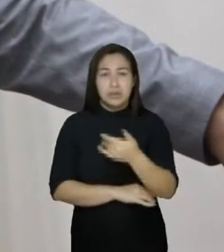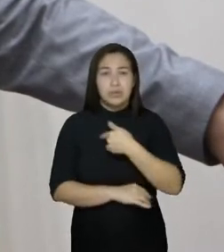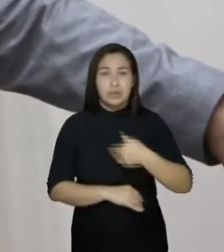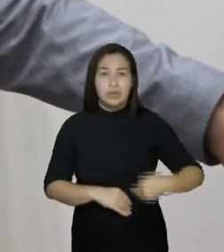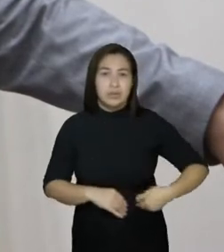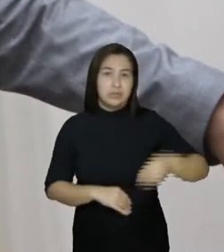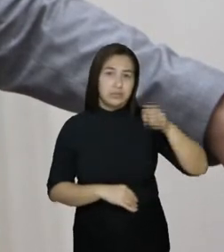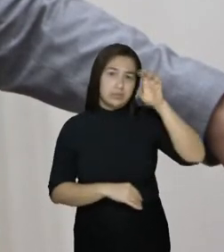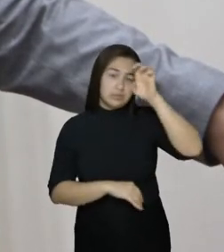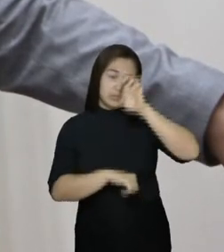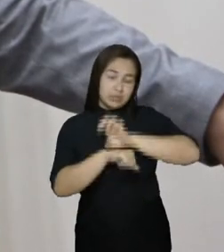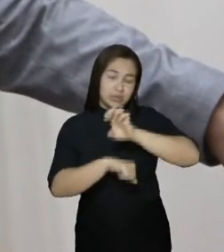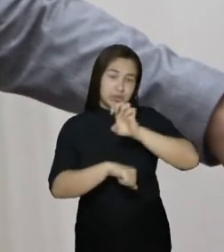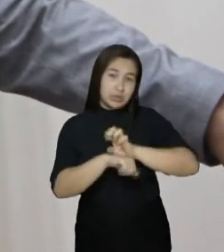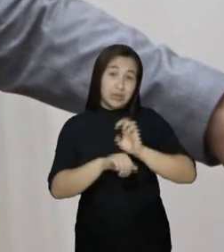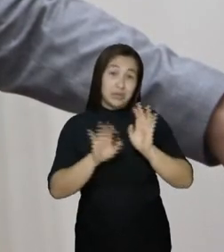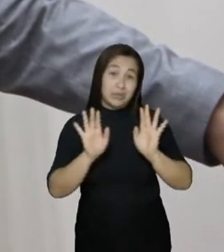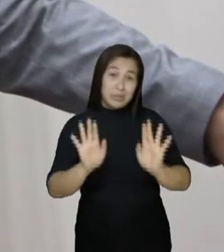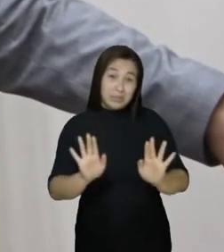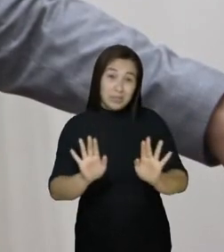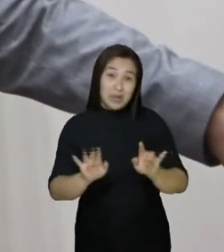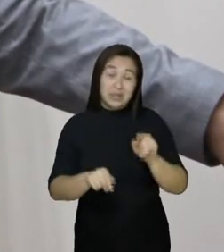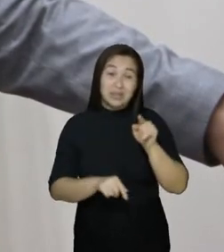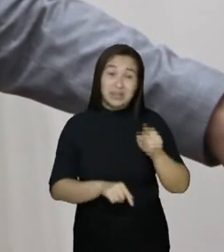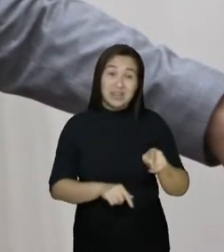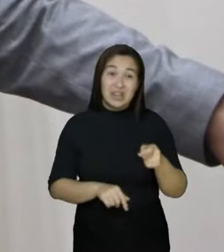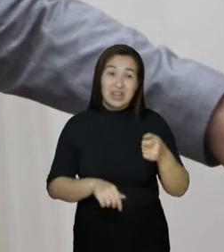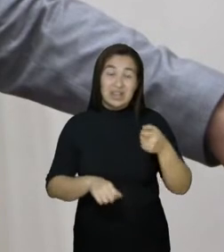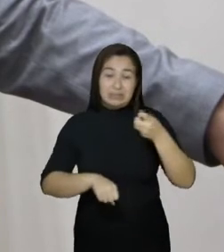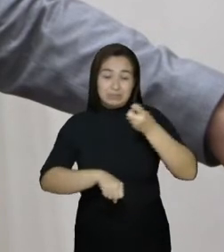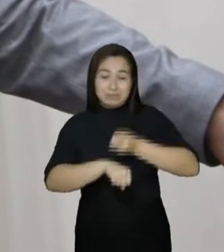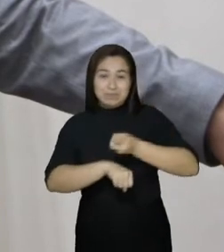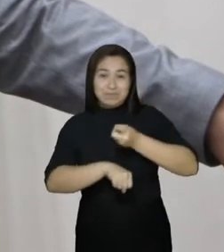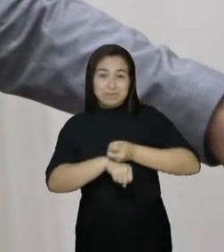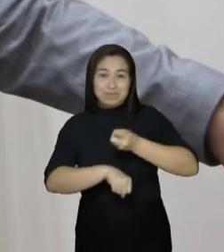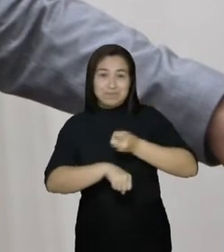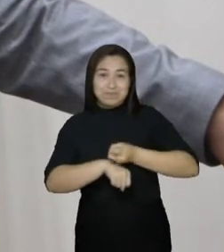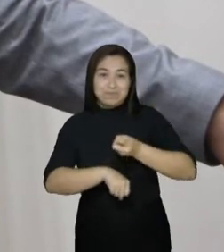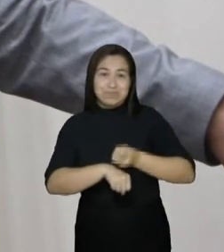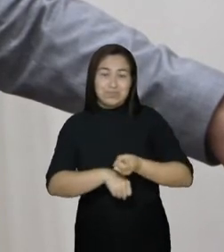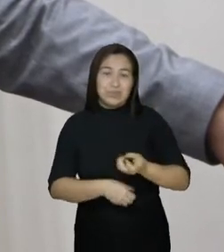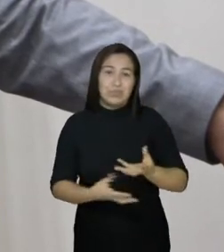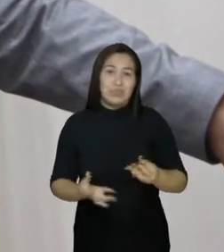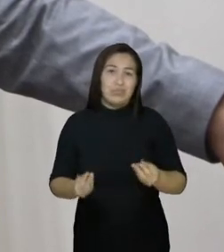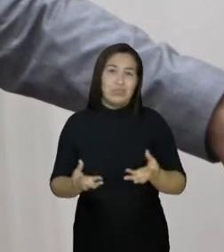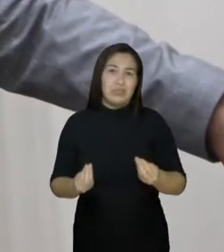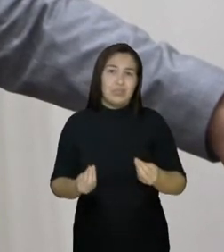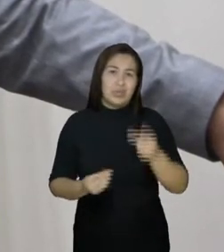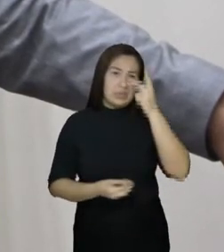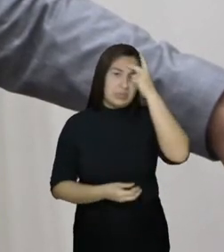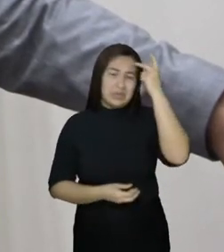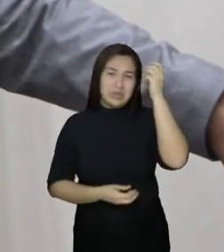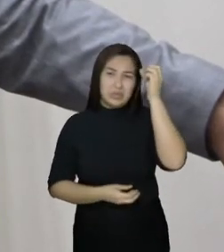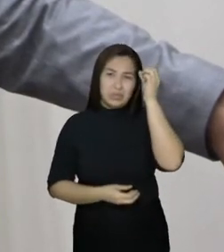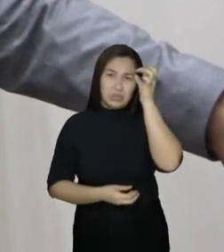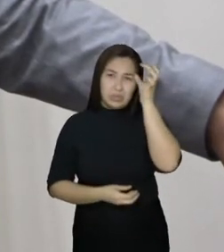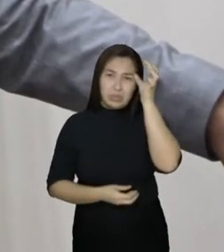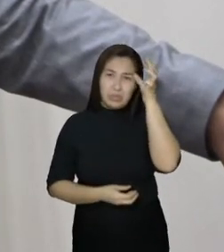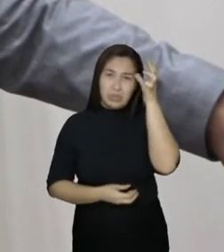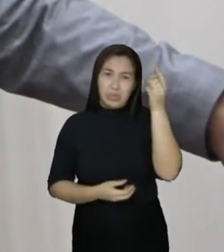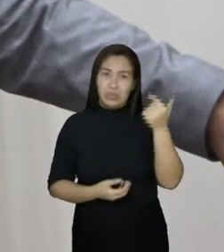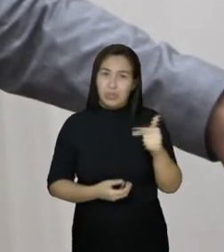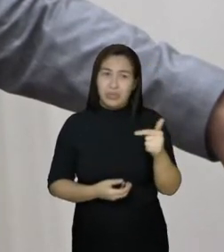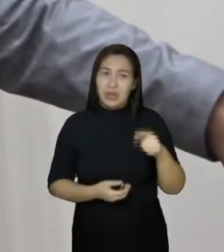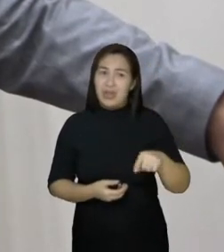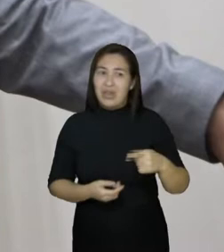Mas a teimosia é uma característica daqueles que são dotados de pouca inteligência. A pessoa que é inteligência, ela muda, ela se adapta, ela vai para frente,